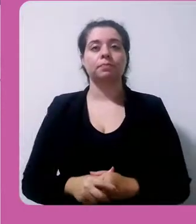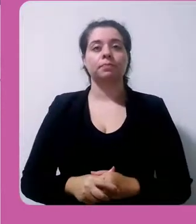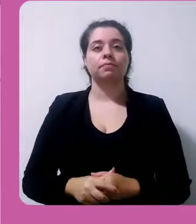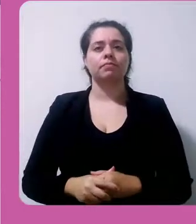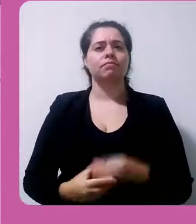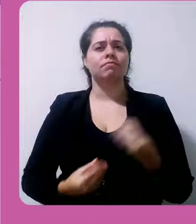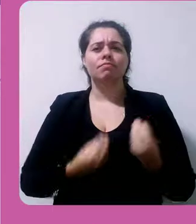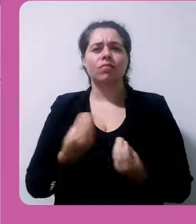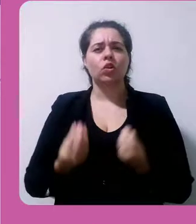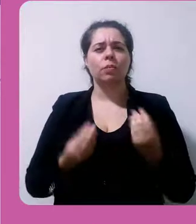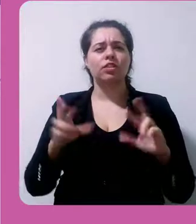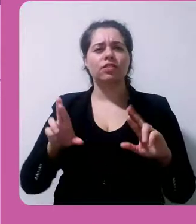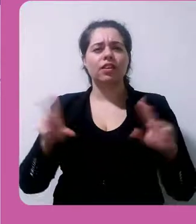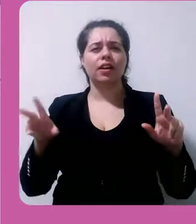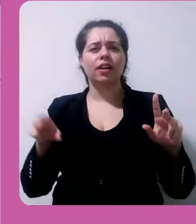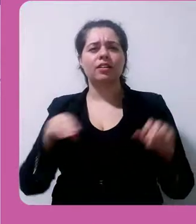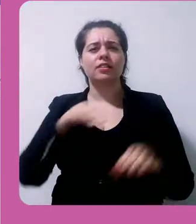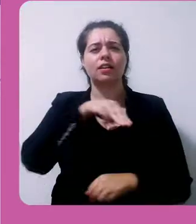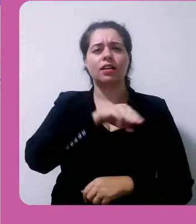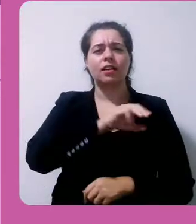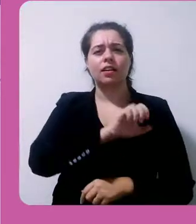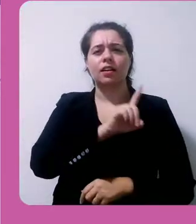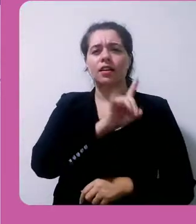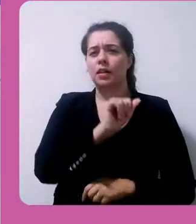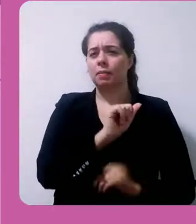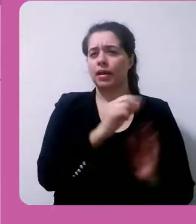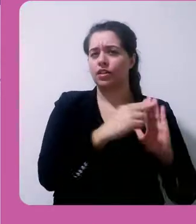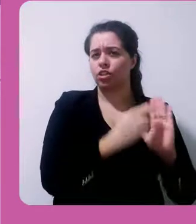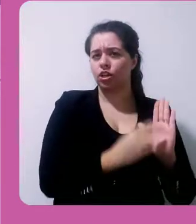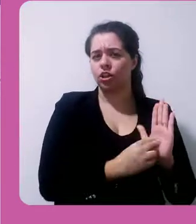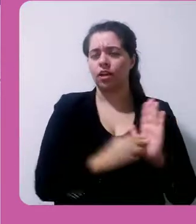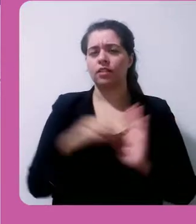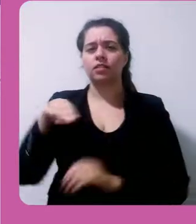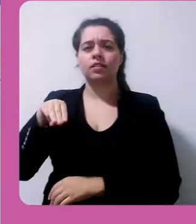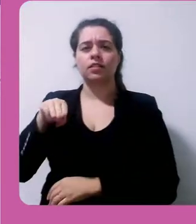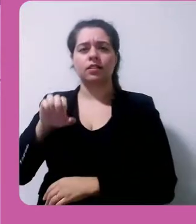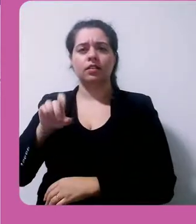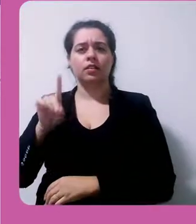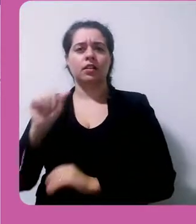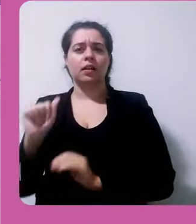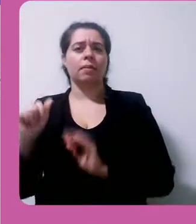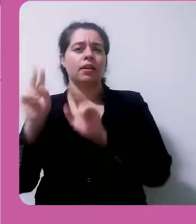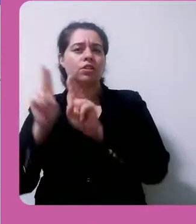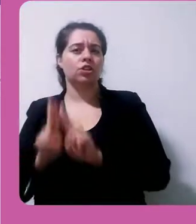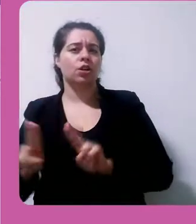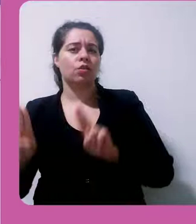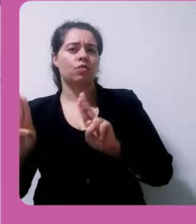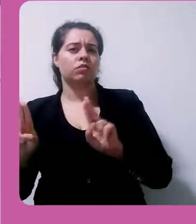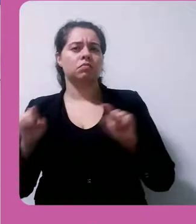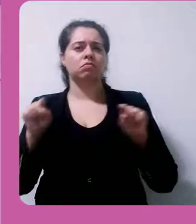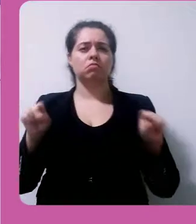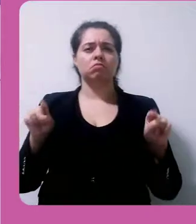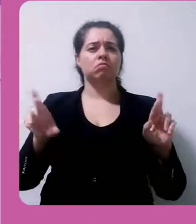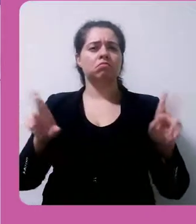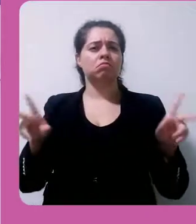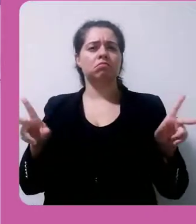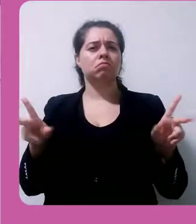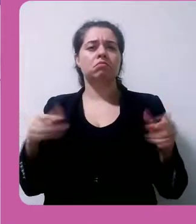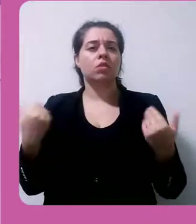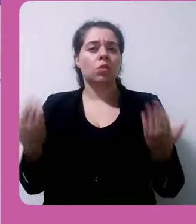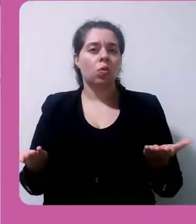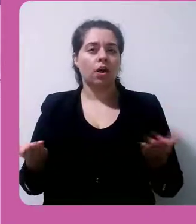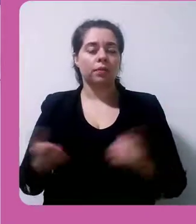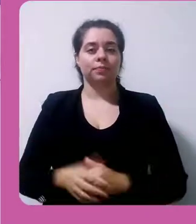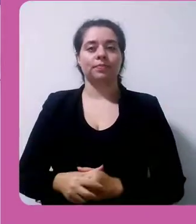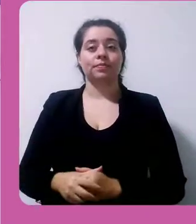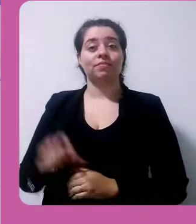notas, UFSC, quando aparece UFSC entre parênteses, ela já faz, então, o Moodle já faz